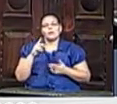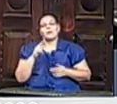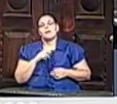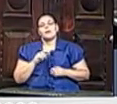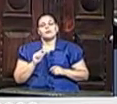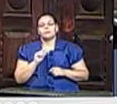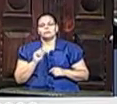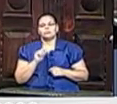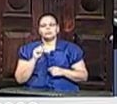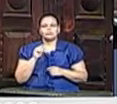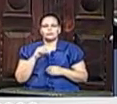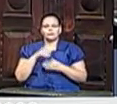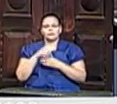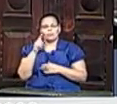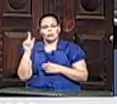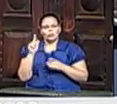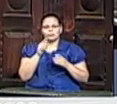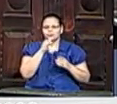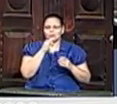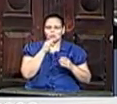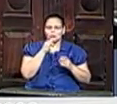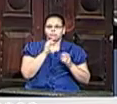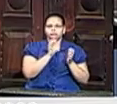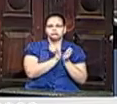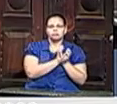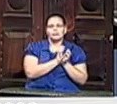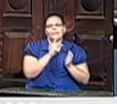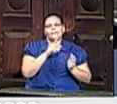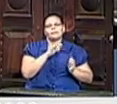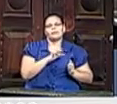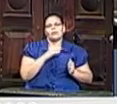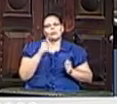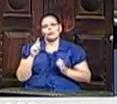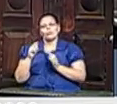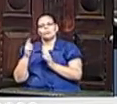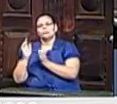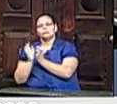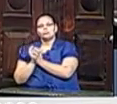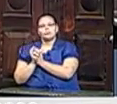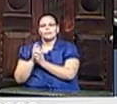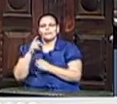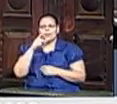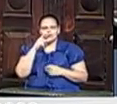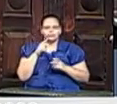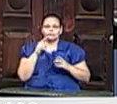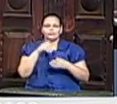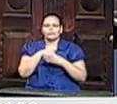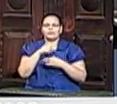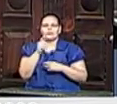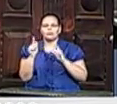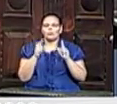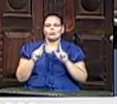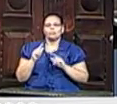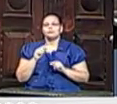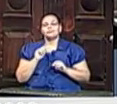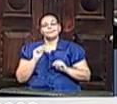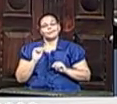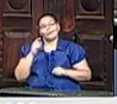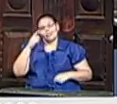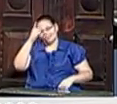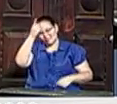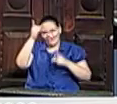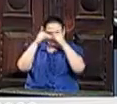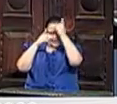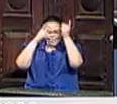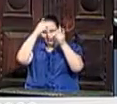não votavam na UDN. Então isso a gente perdeu. E com isso a gente perdeu a possibilidade de se praticar a política baseada em ideias, em